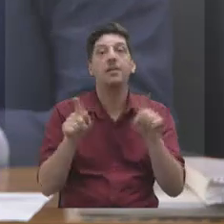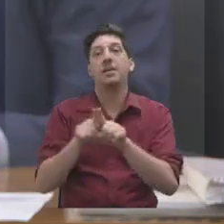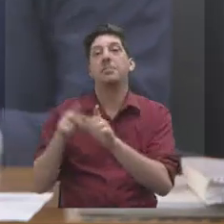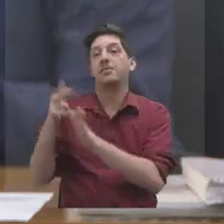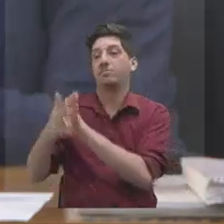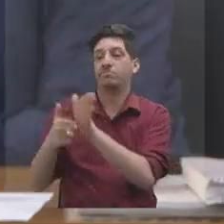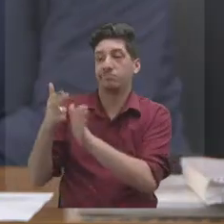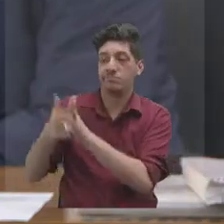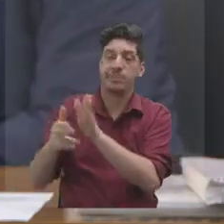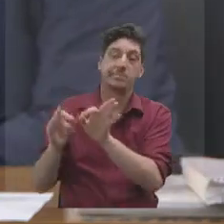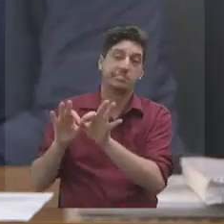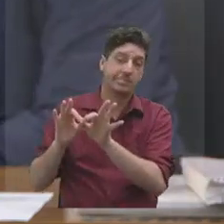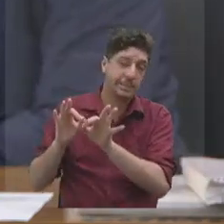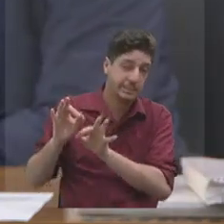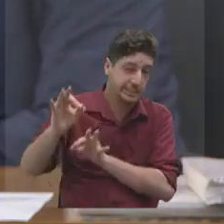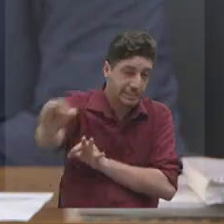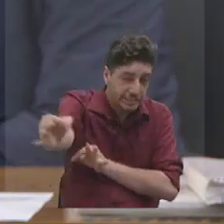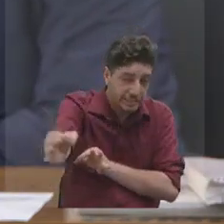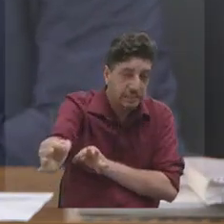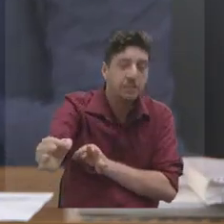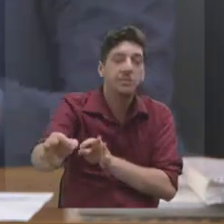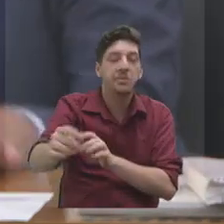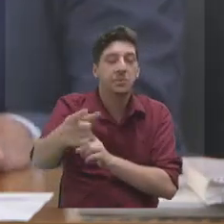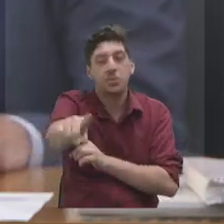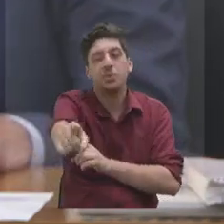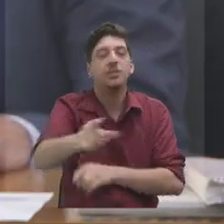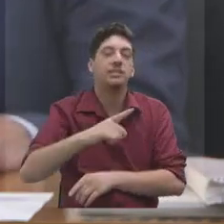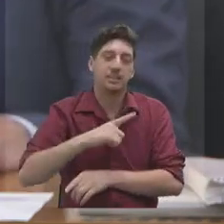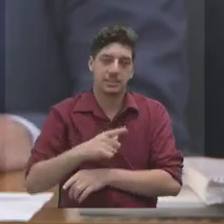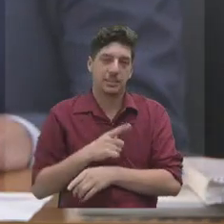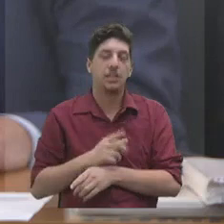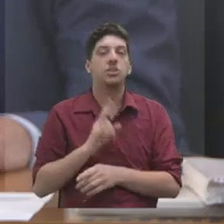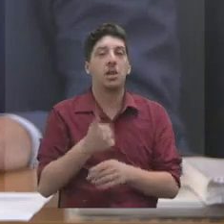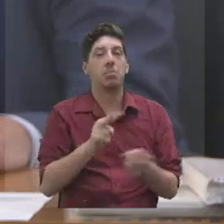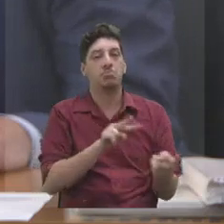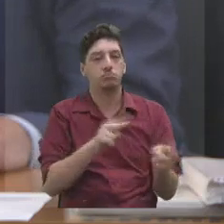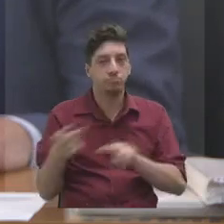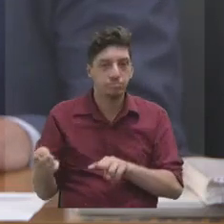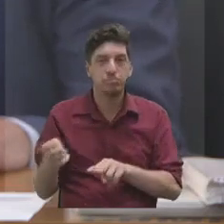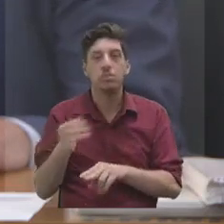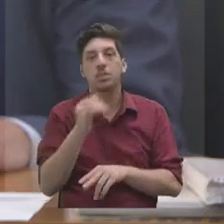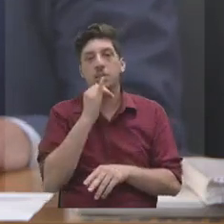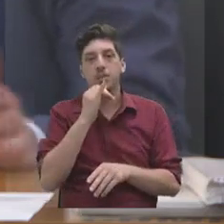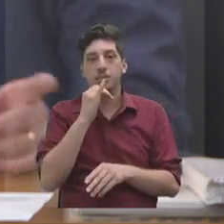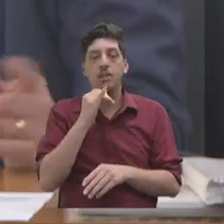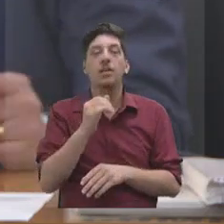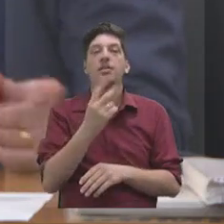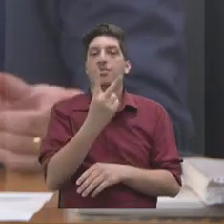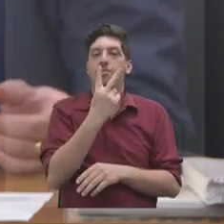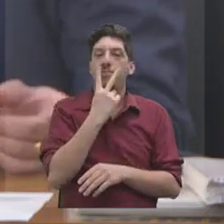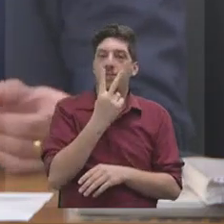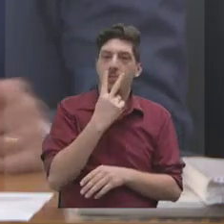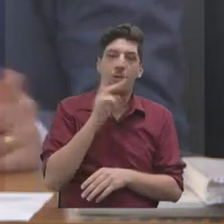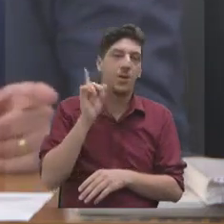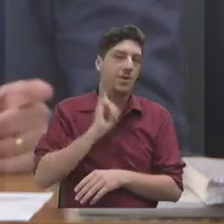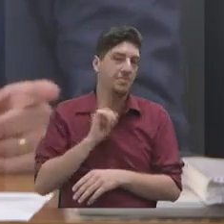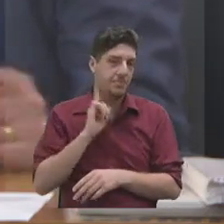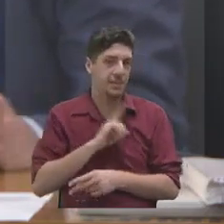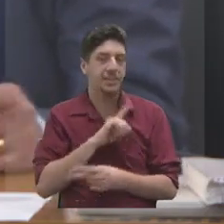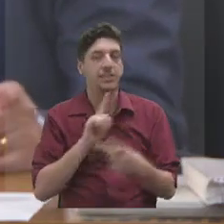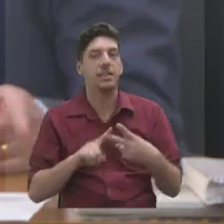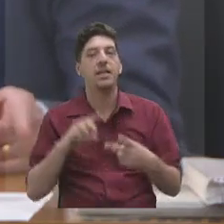e tivemos aí né as renovações antecipadas entre tanto da Vitória Minas quanto da MRS